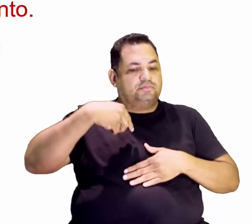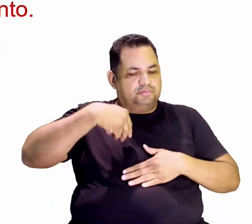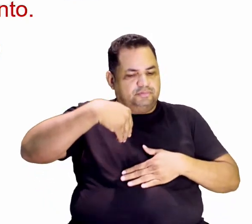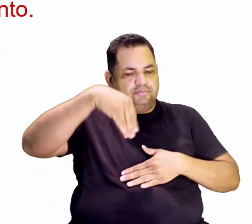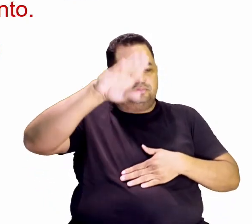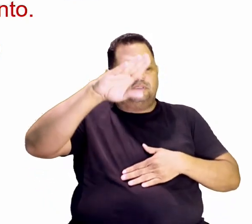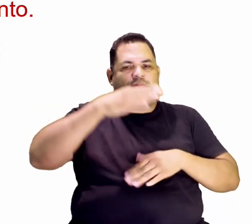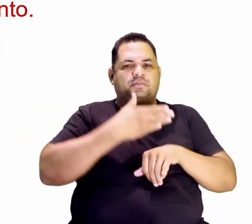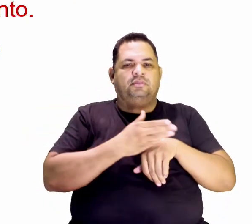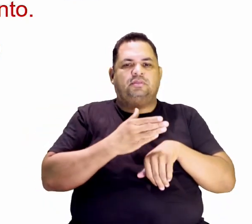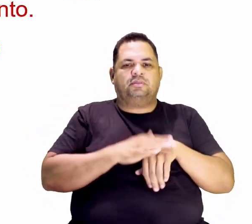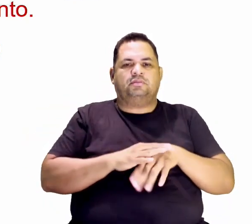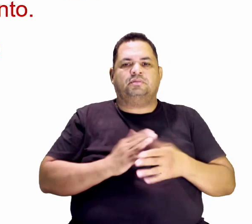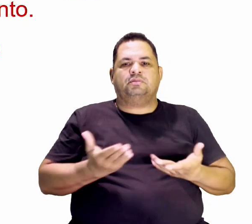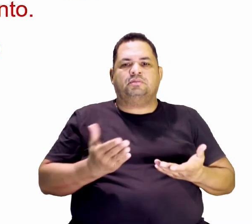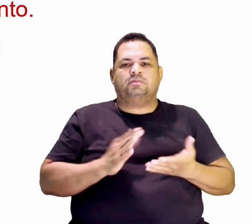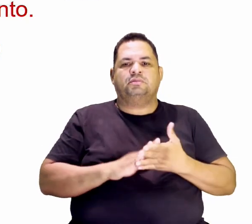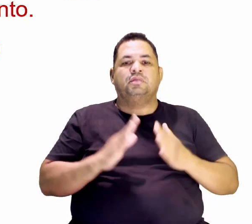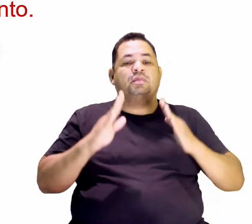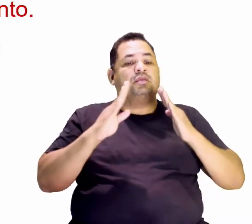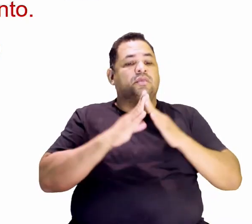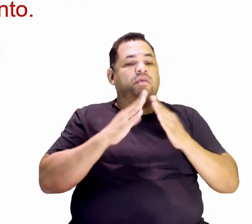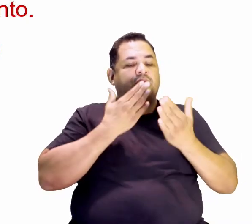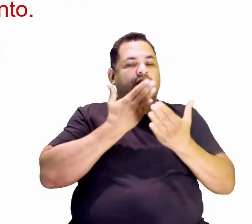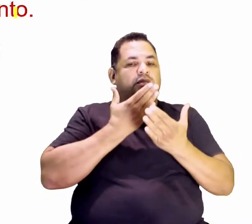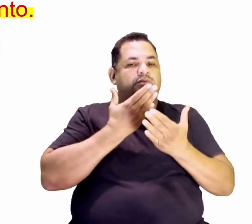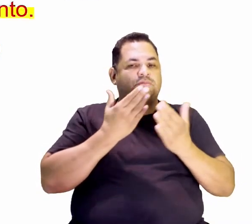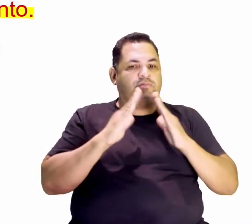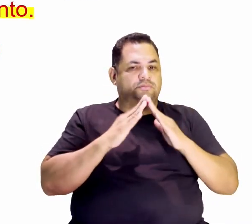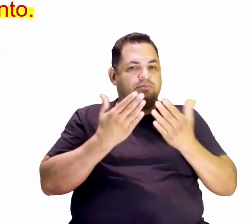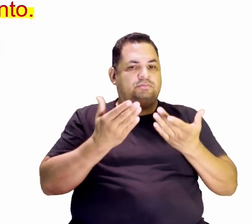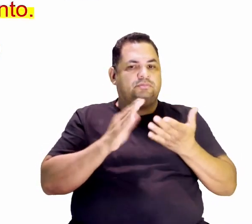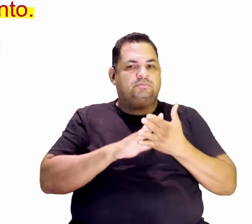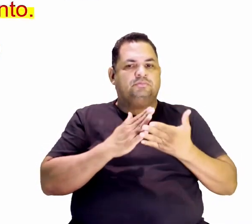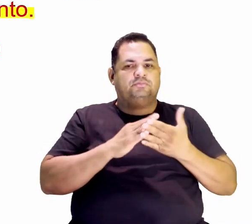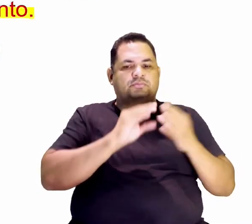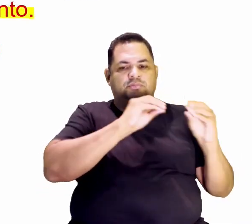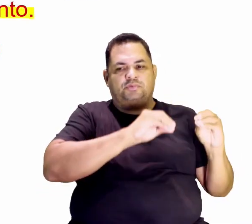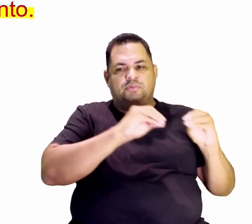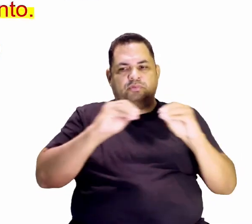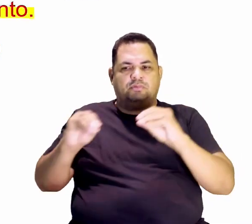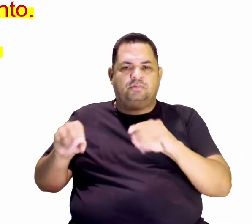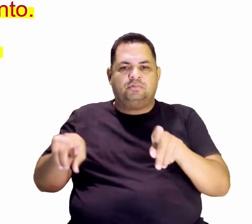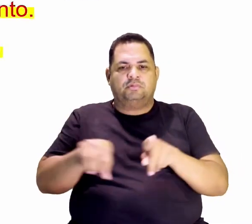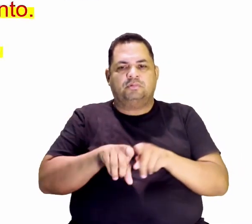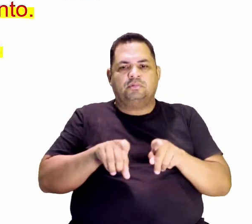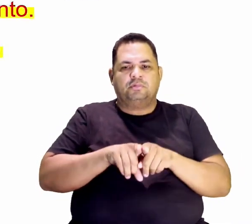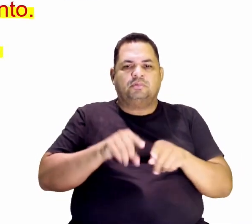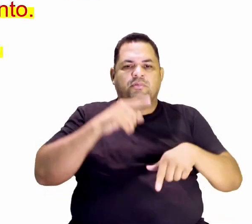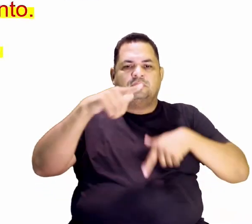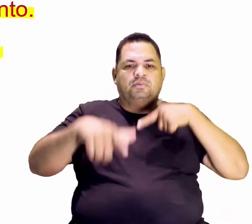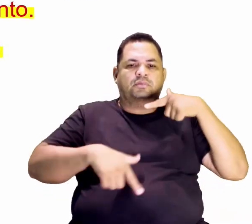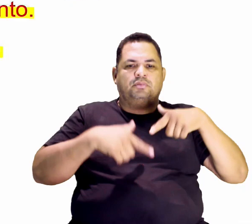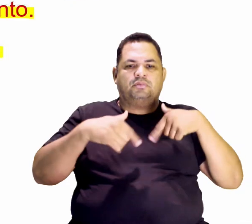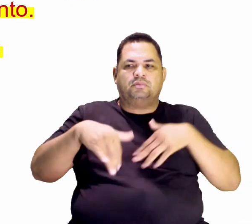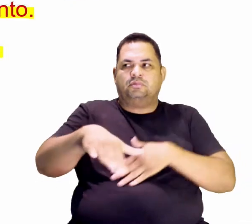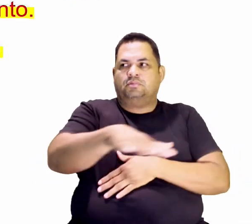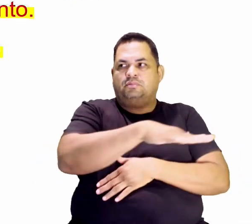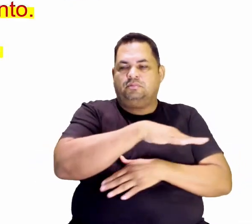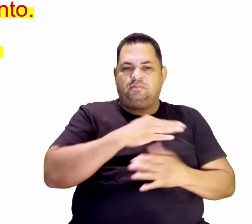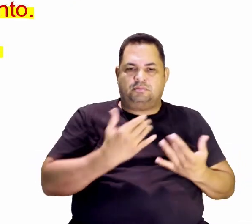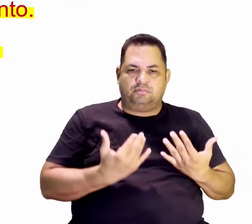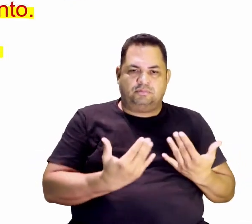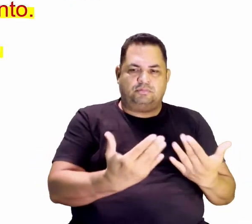prática. Atividades domésticas, tá? Atividade de deslocamento, atividade no trabalho, no campo. O que